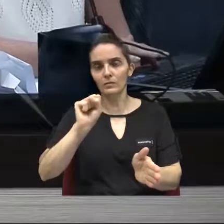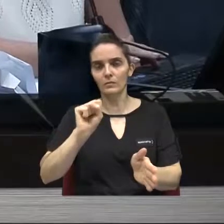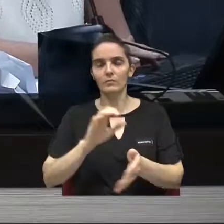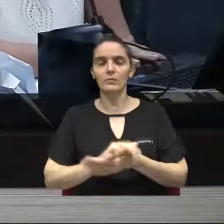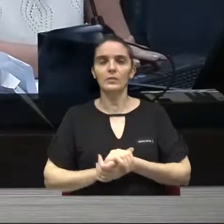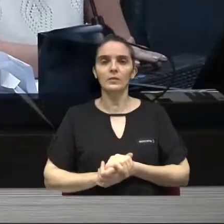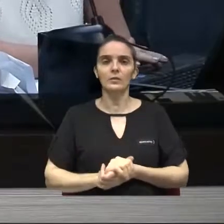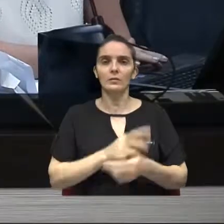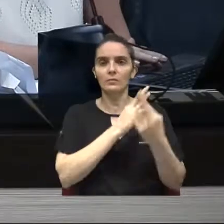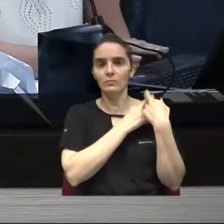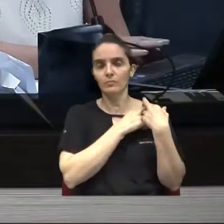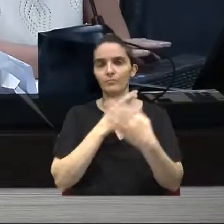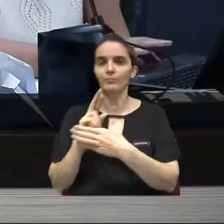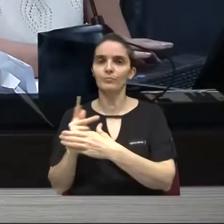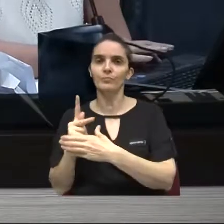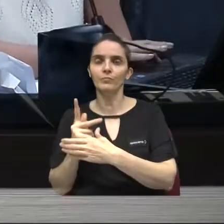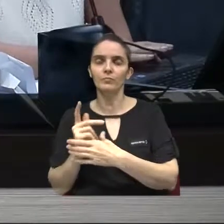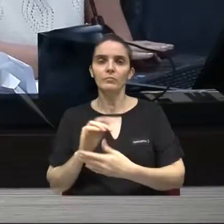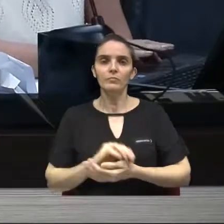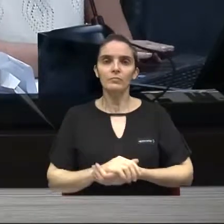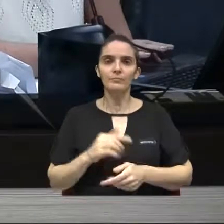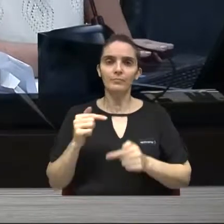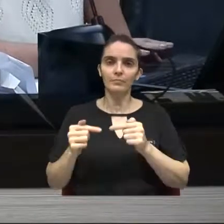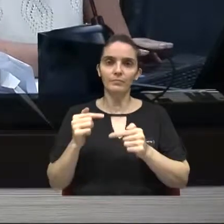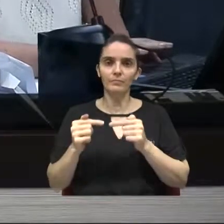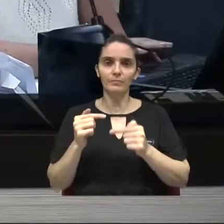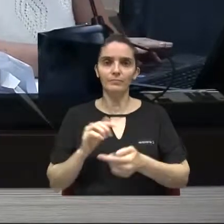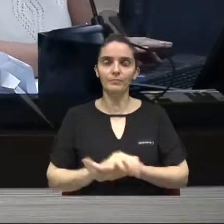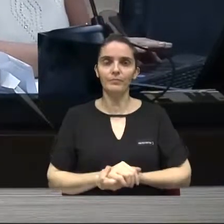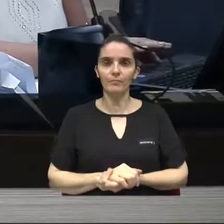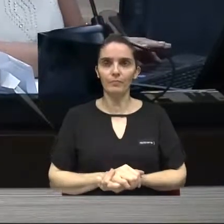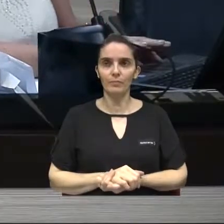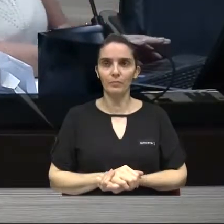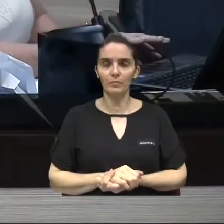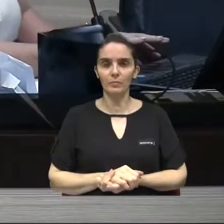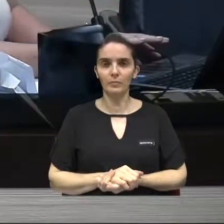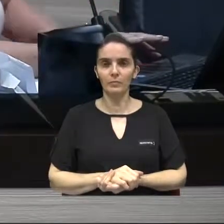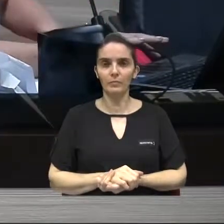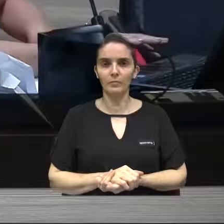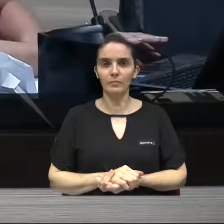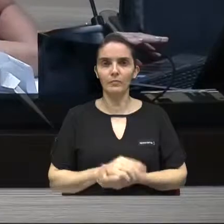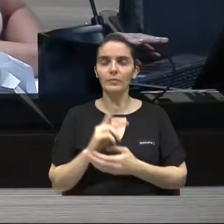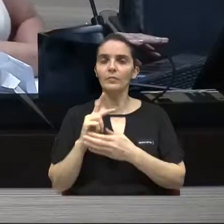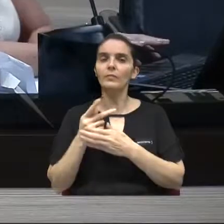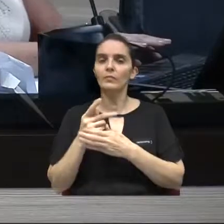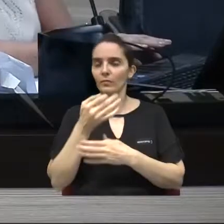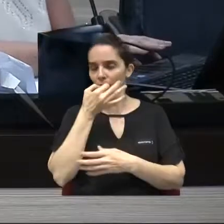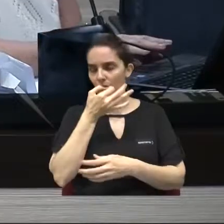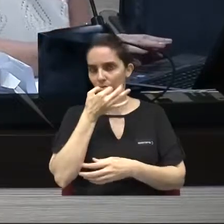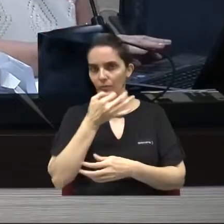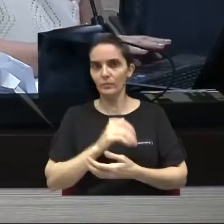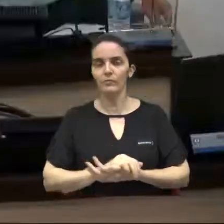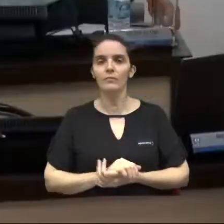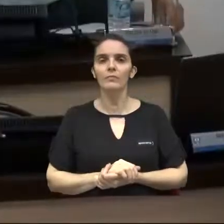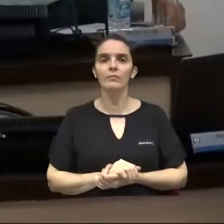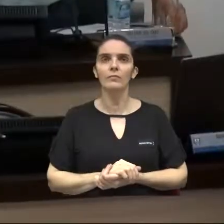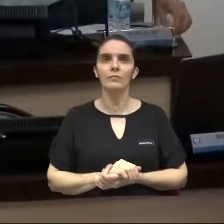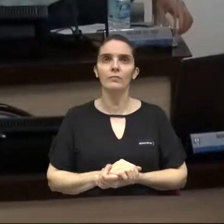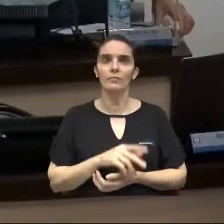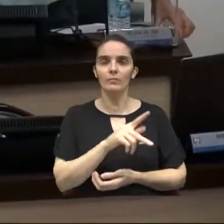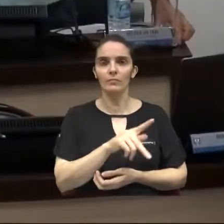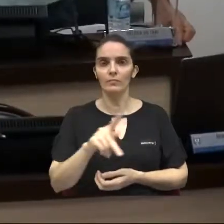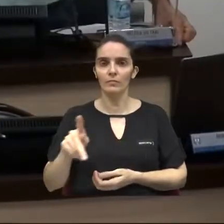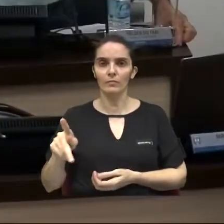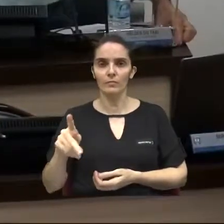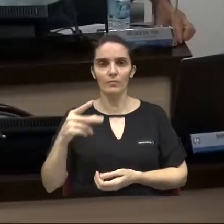Lúcio de Oliveira. Em discussão. Eu gostaria, senhor presidente. Com a palavra, vereador Elder do Táxi. Senhor presidente,